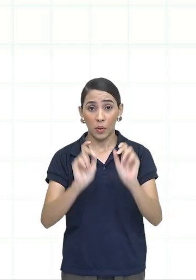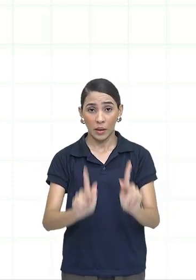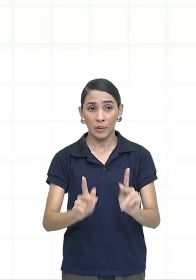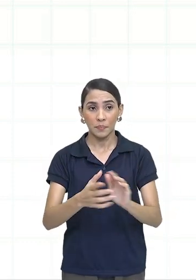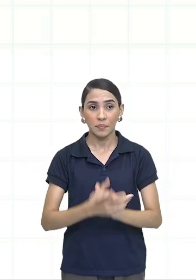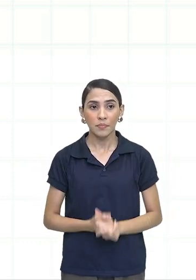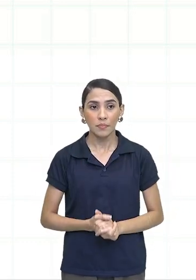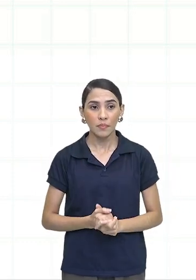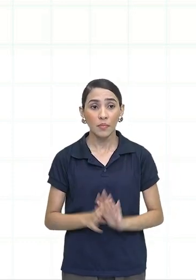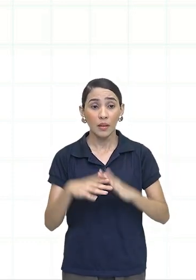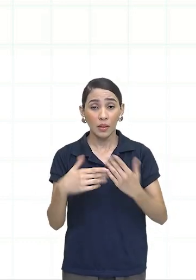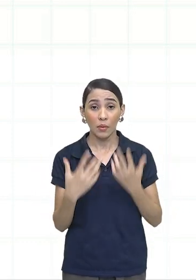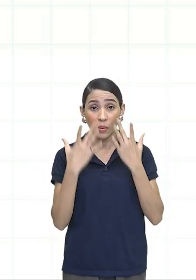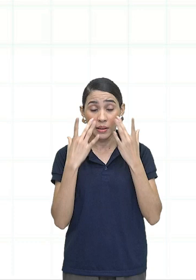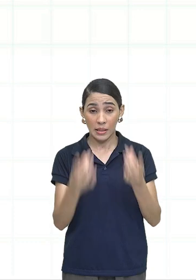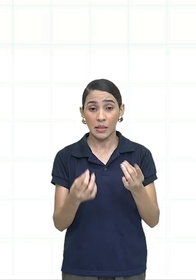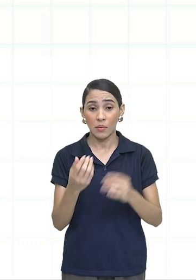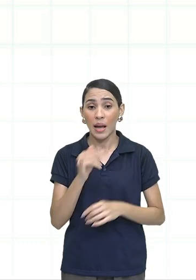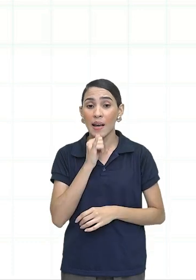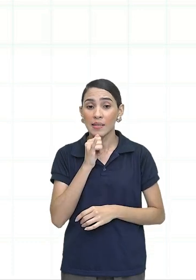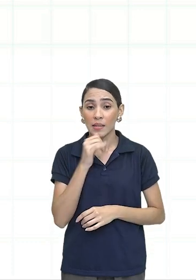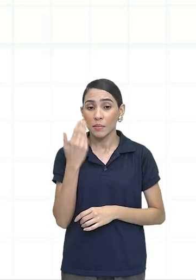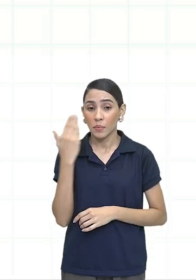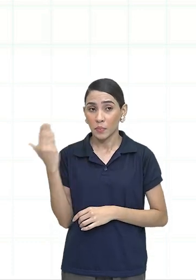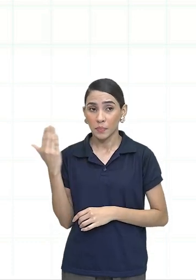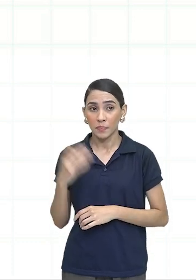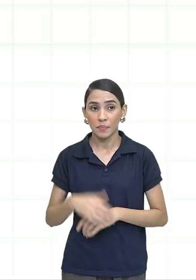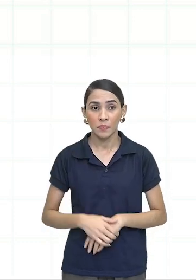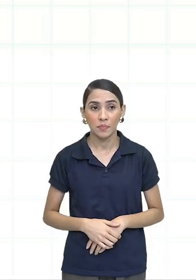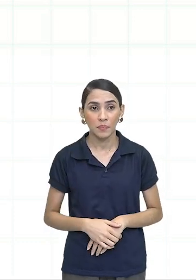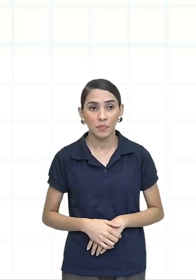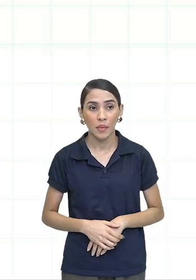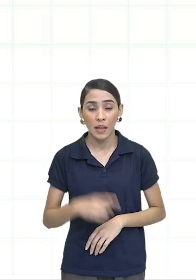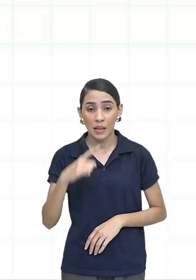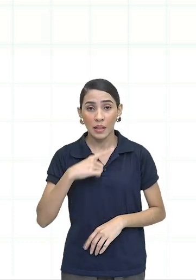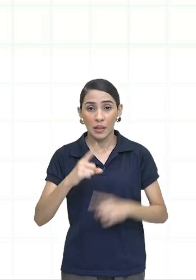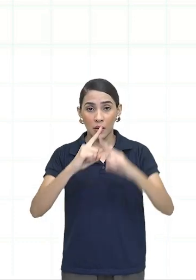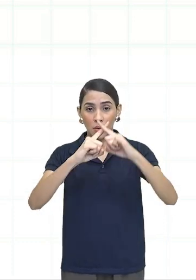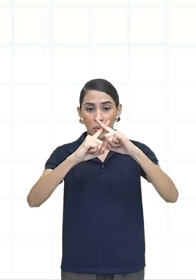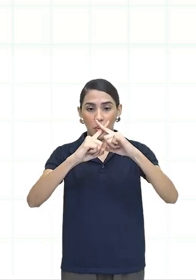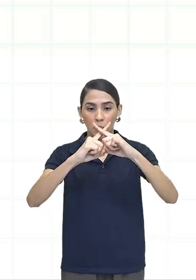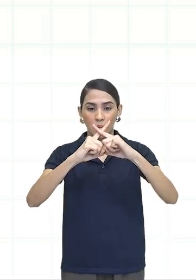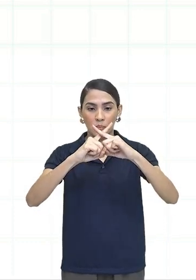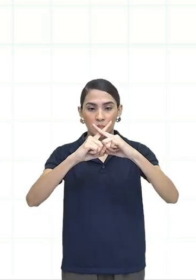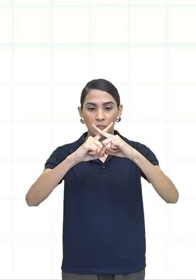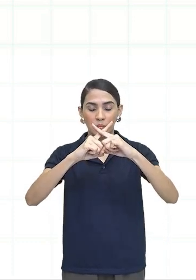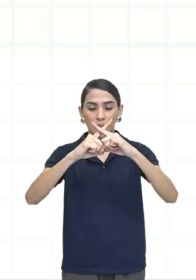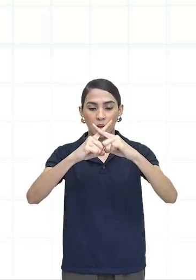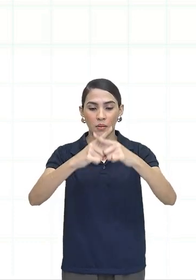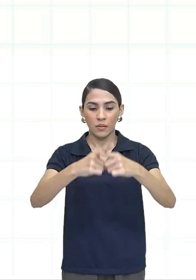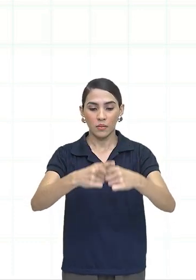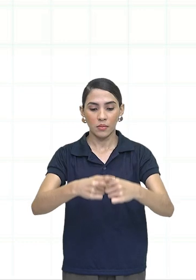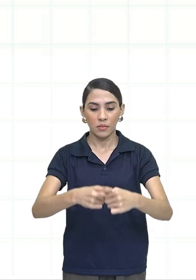certo? Então, observem aqui mais uma vez. Tem o X aqui no